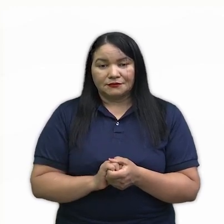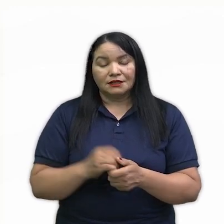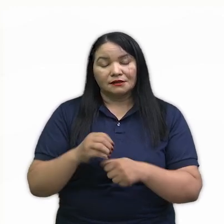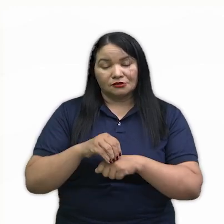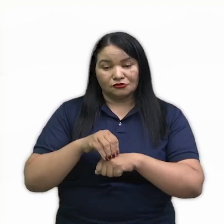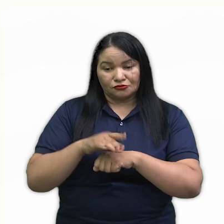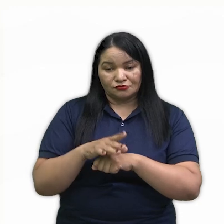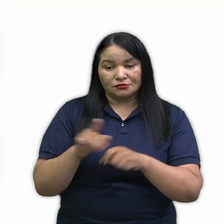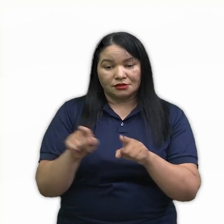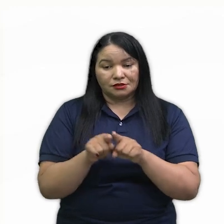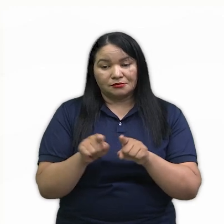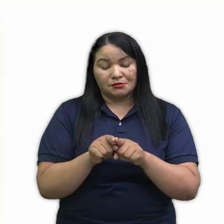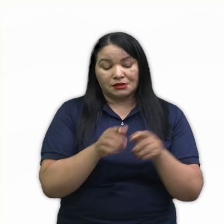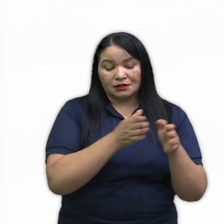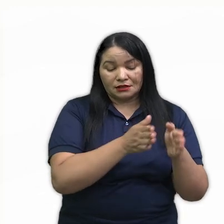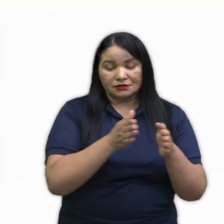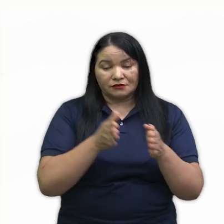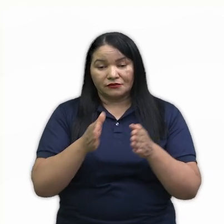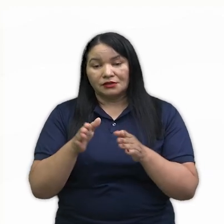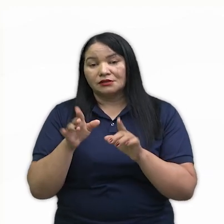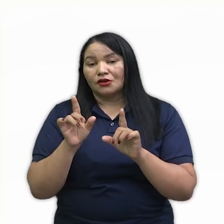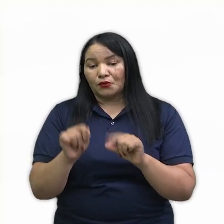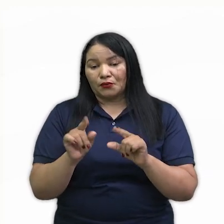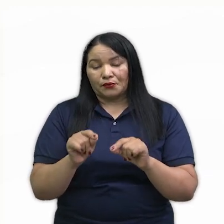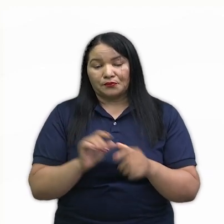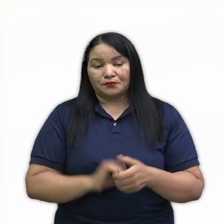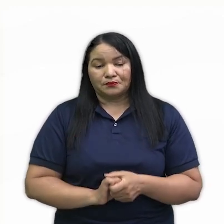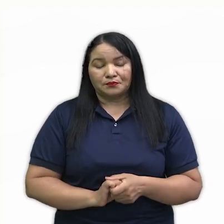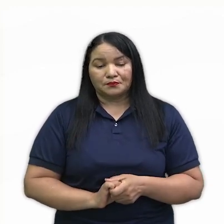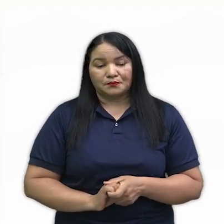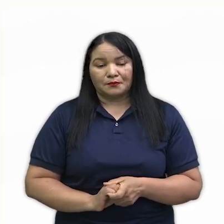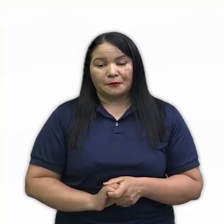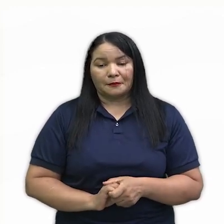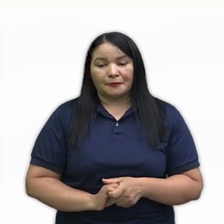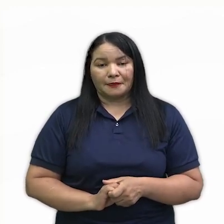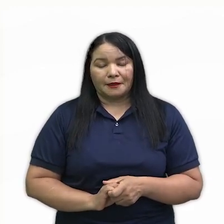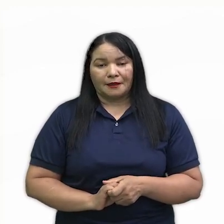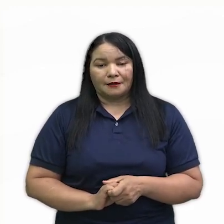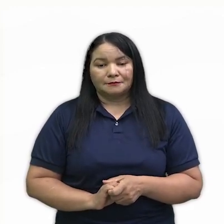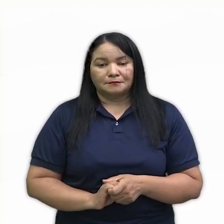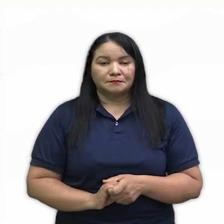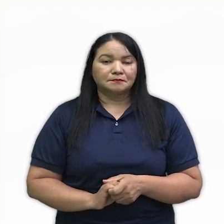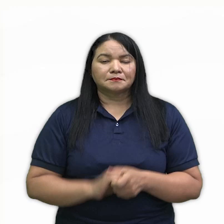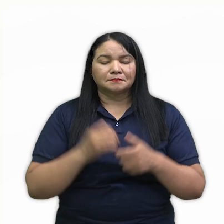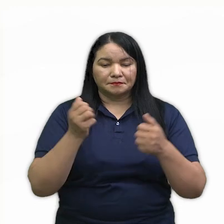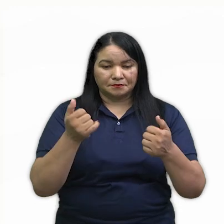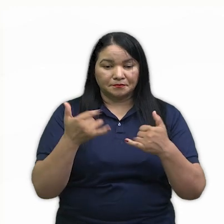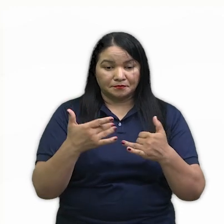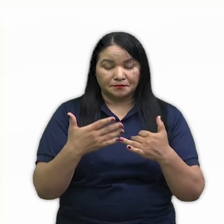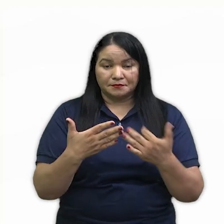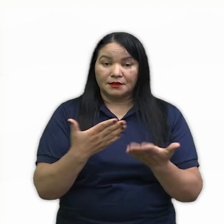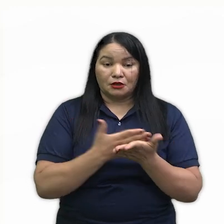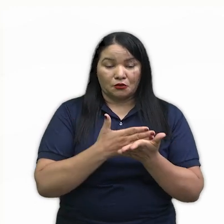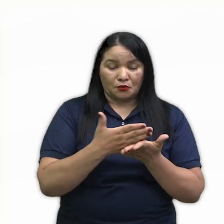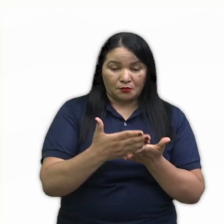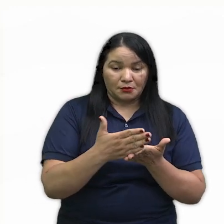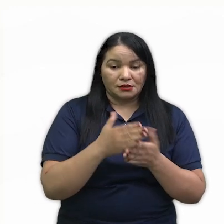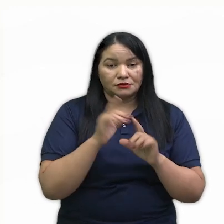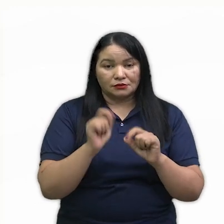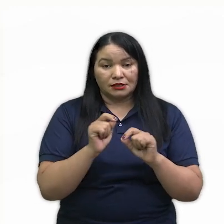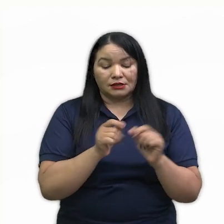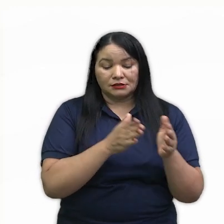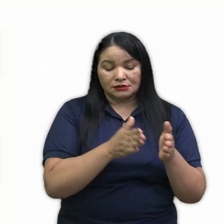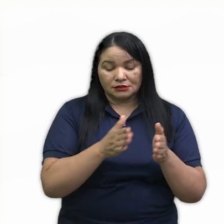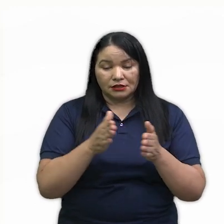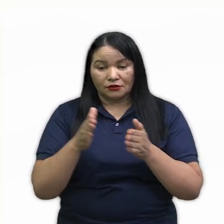observações sobre a sequência de Fibonacci, tá? Eu falei para vocês no início da aula que toda sequência ela possui